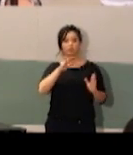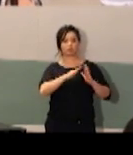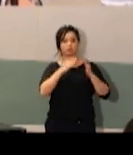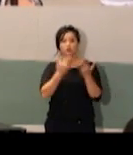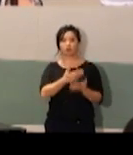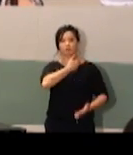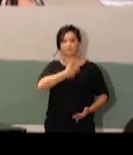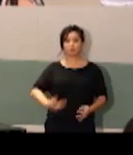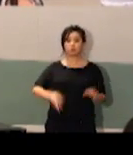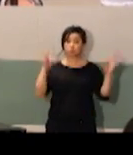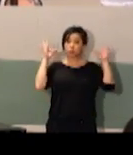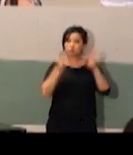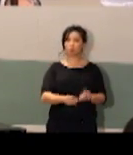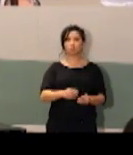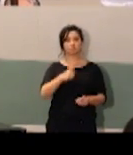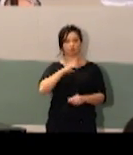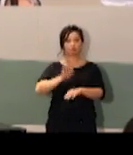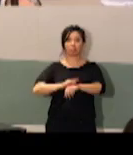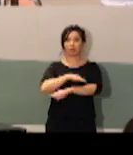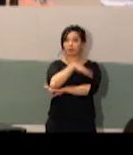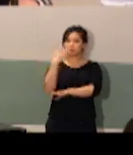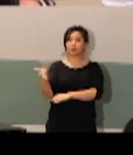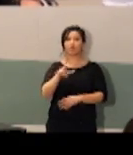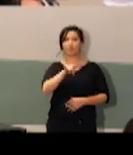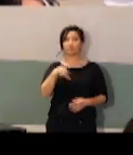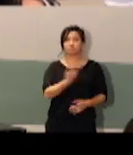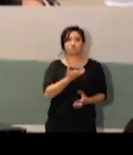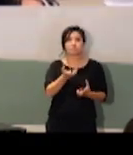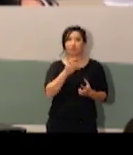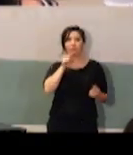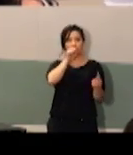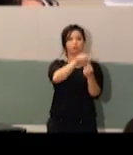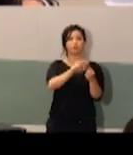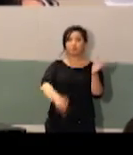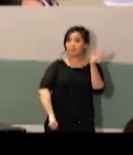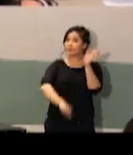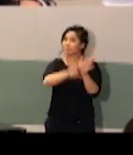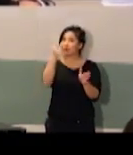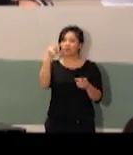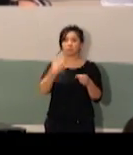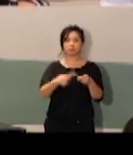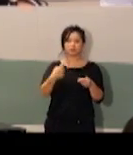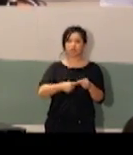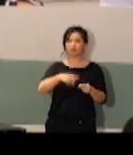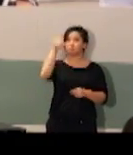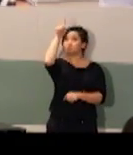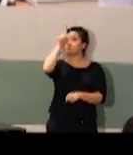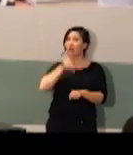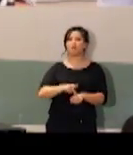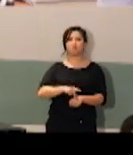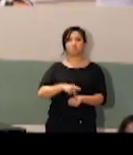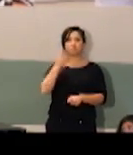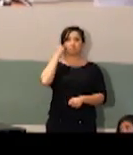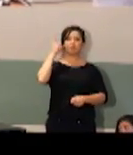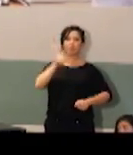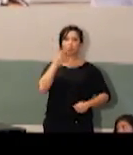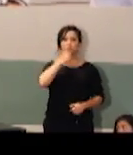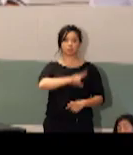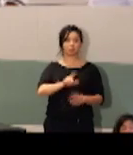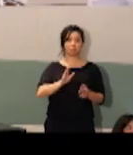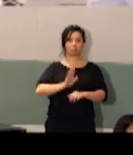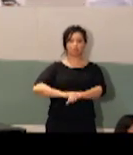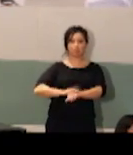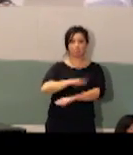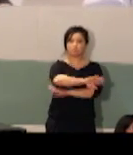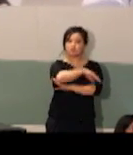em tempo integral. Será a primeira cidade desse país, assim como foi a primeira que é território livre do analfabetismo, será a primeira em tempo integral.